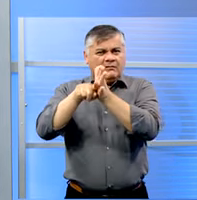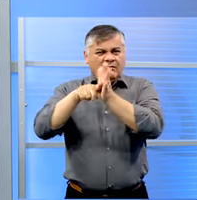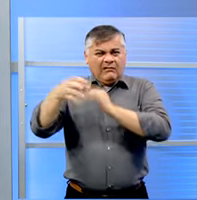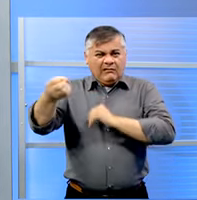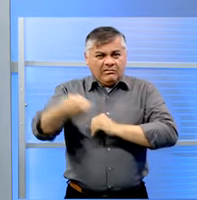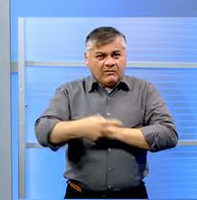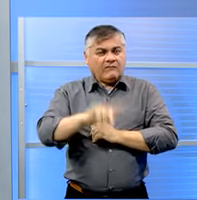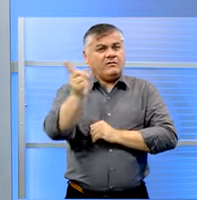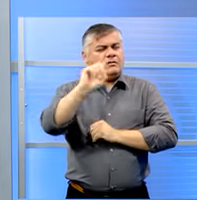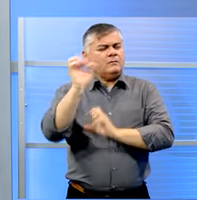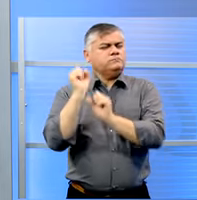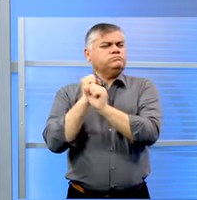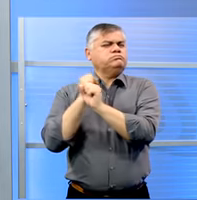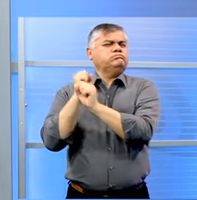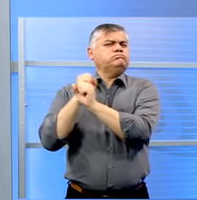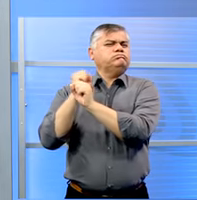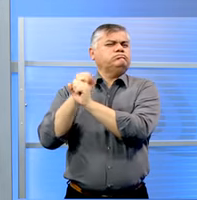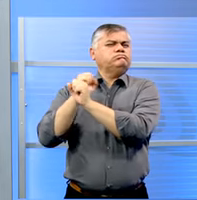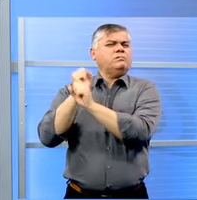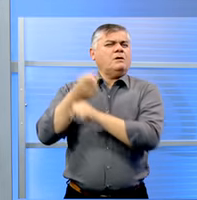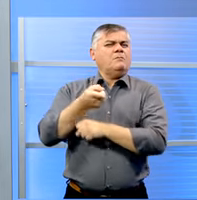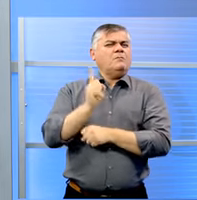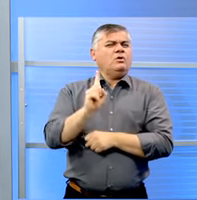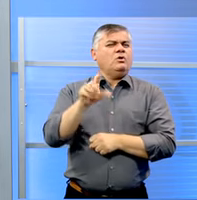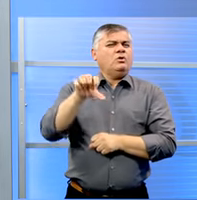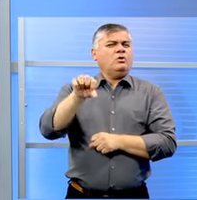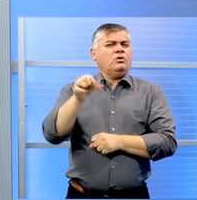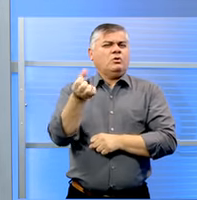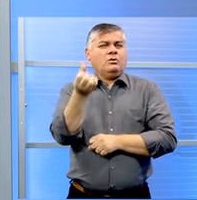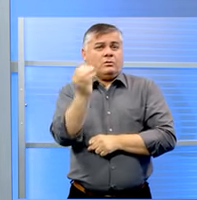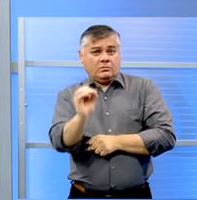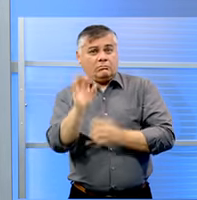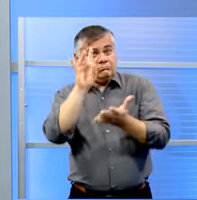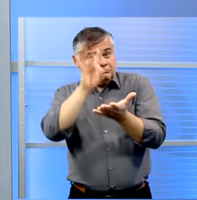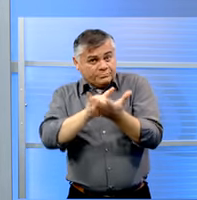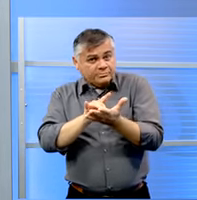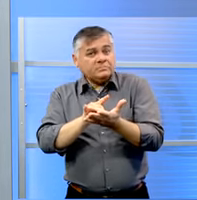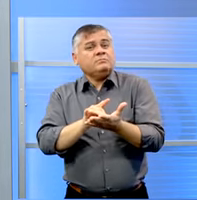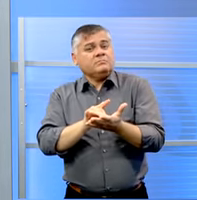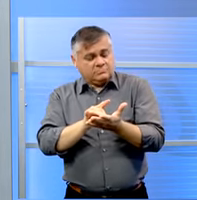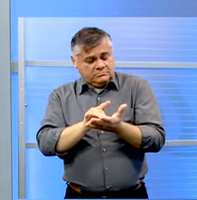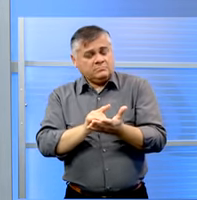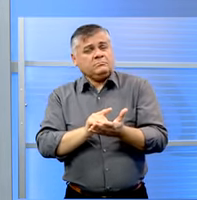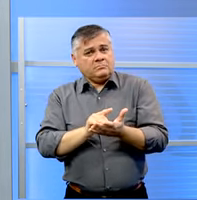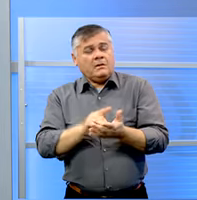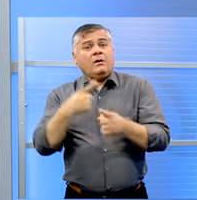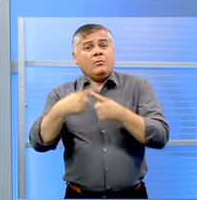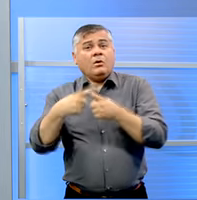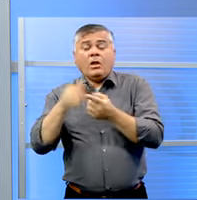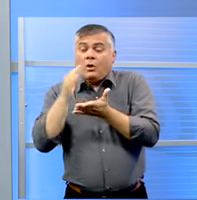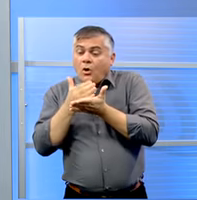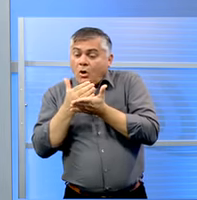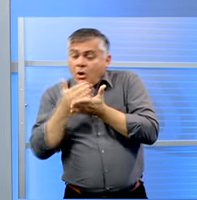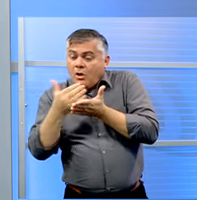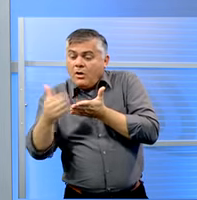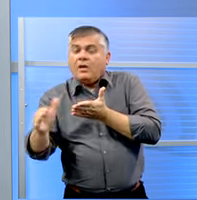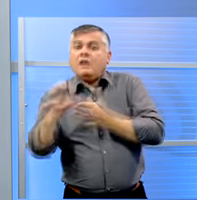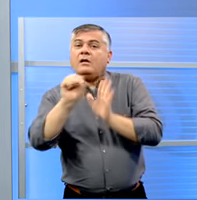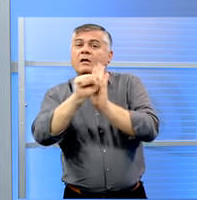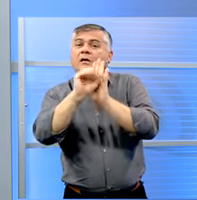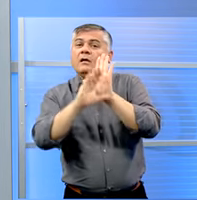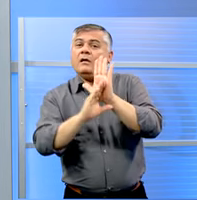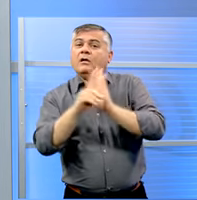Elas tiveram início em 1960. As pesquisas são, sim, da década de 90 do século